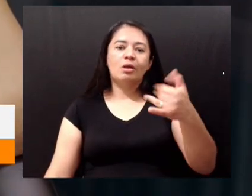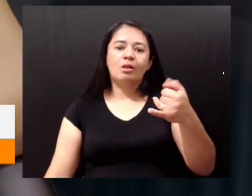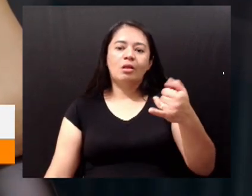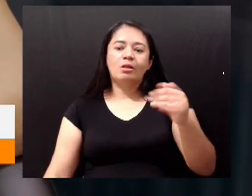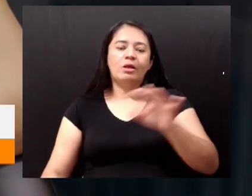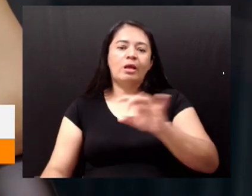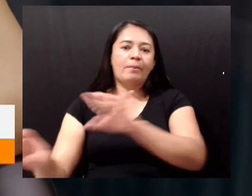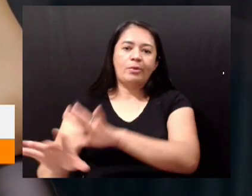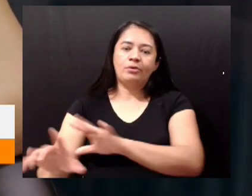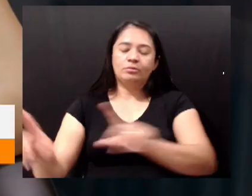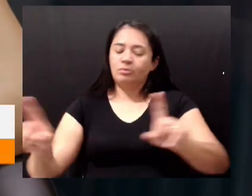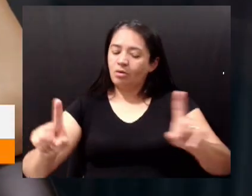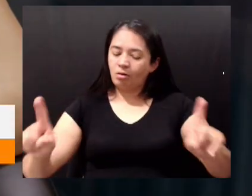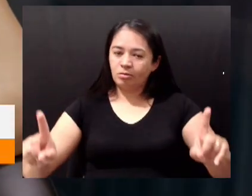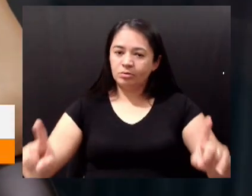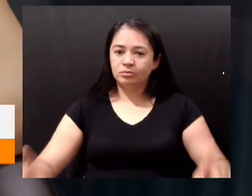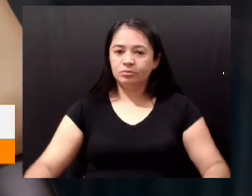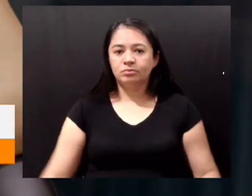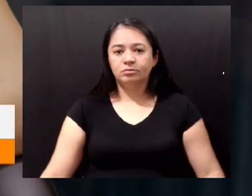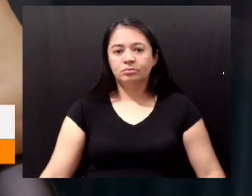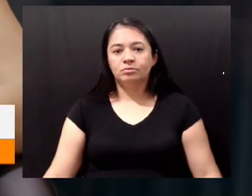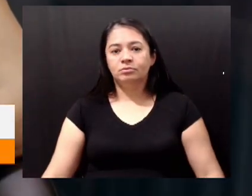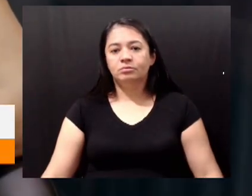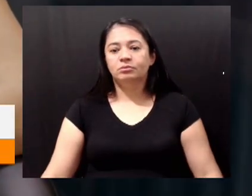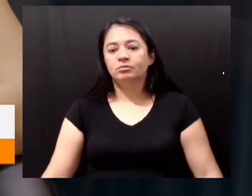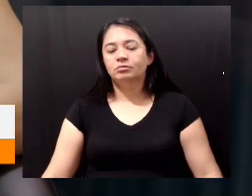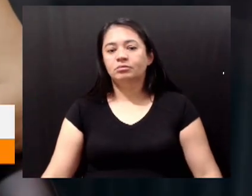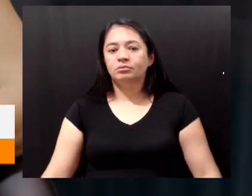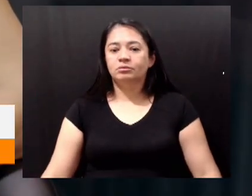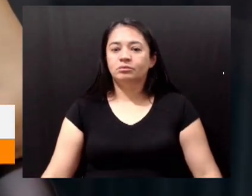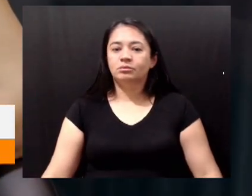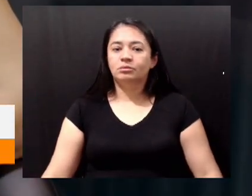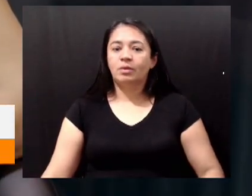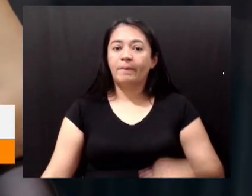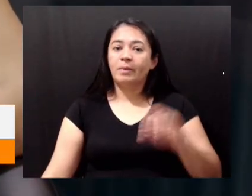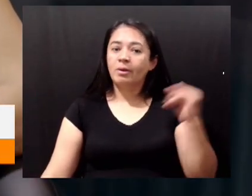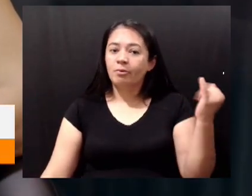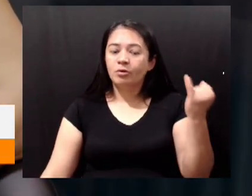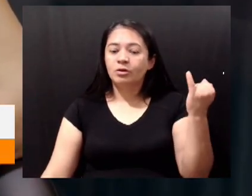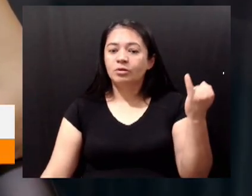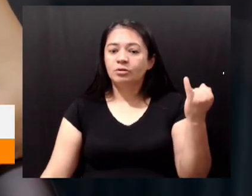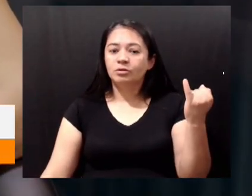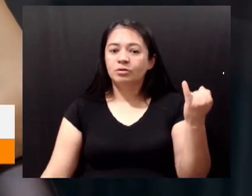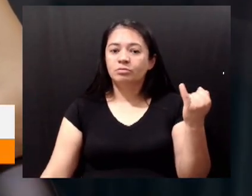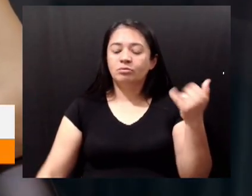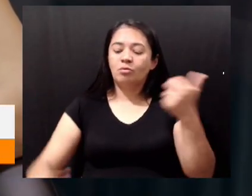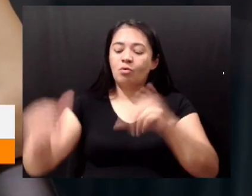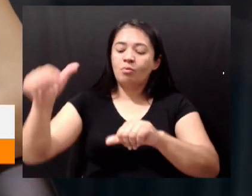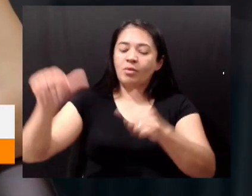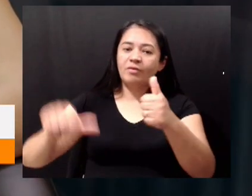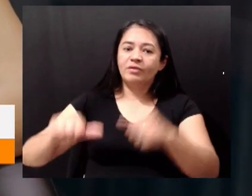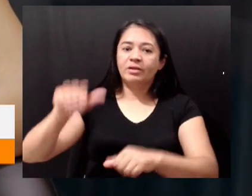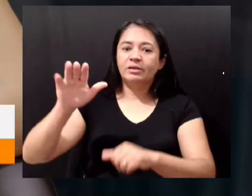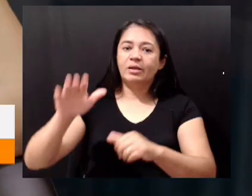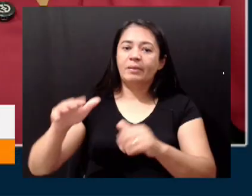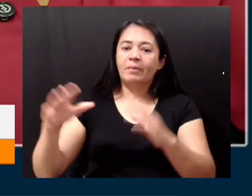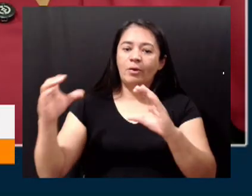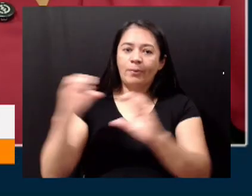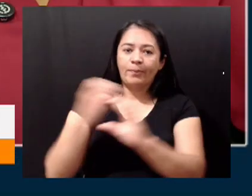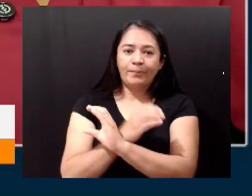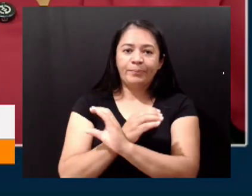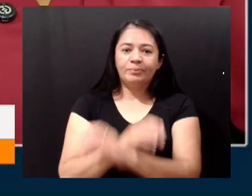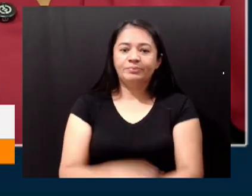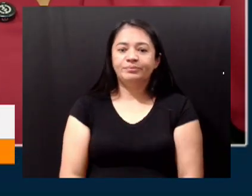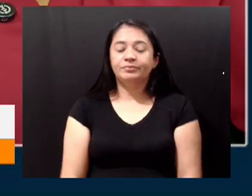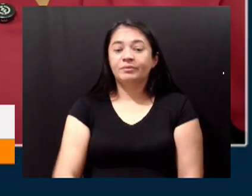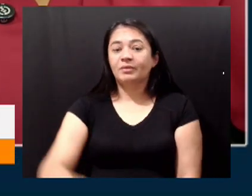né, acabou, não é assim, é coisa mais importante, tem que ser uma avaliação mais completa. É, e lembrar que